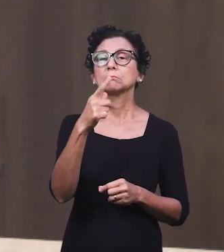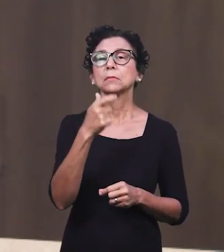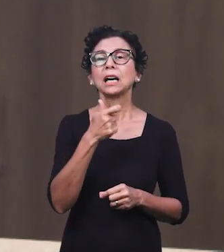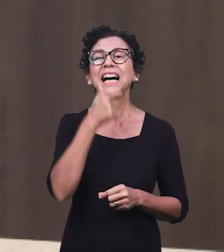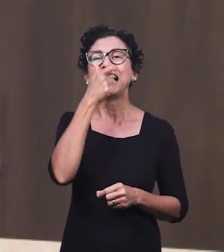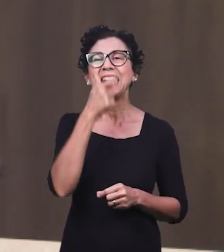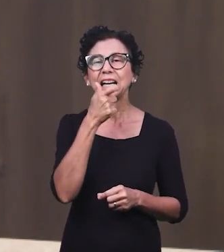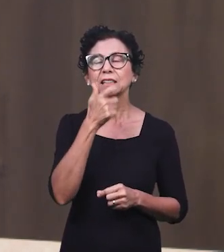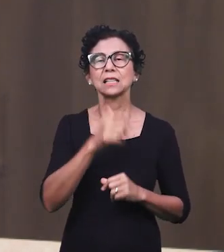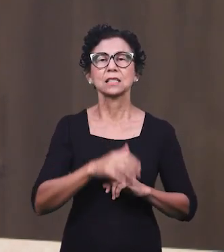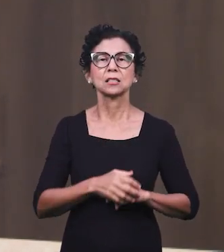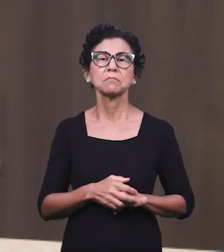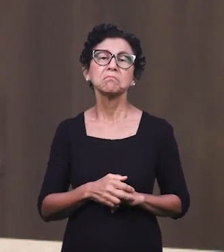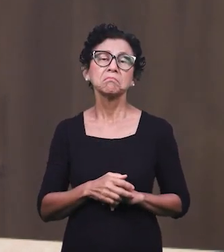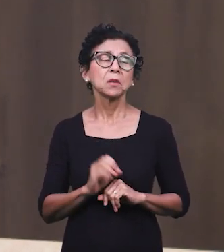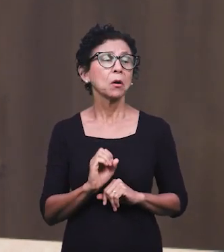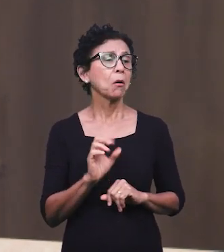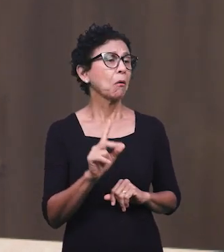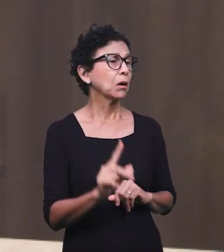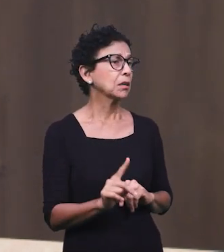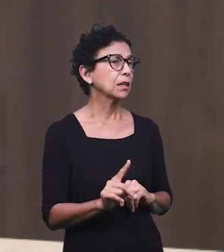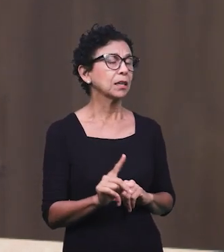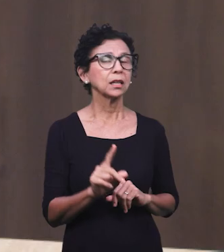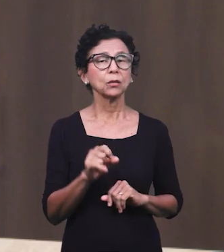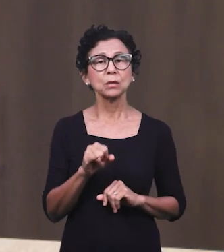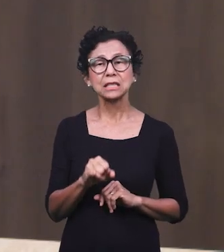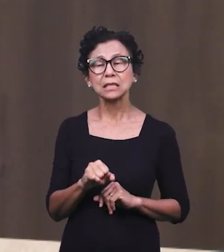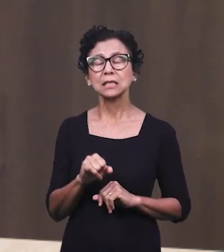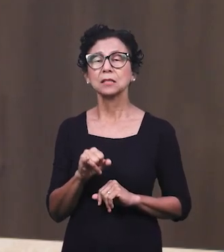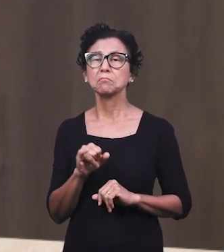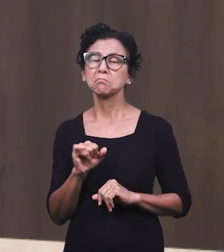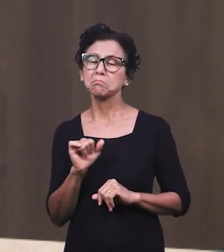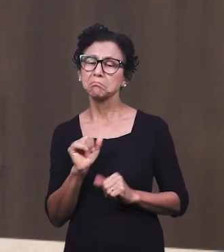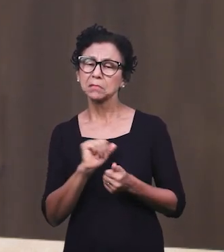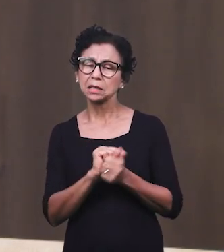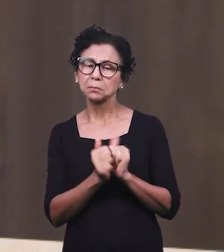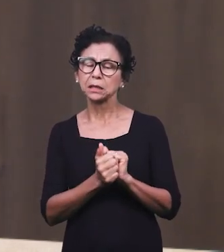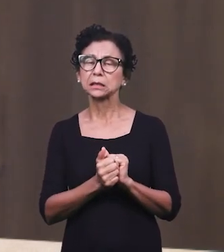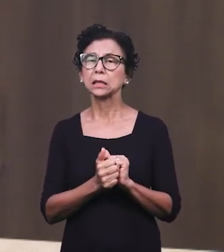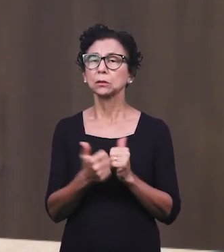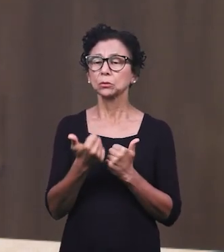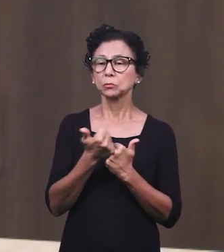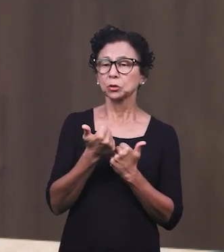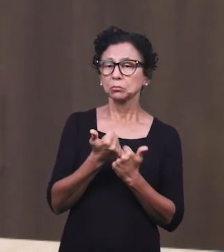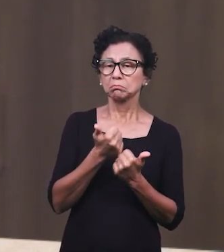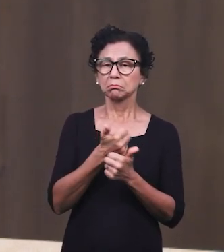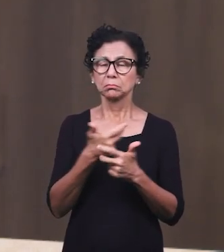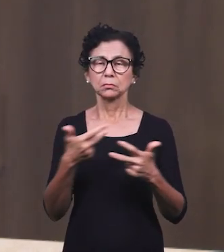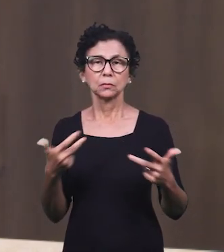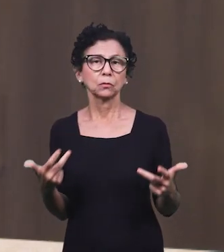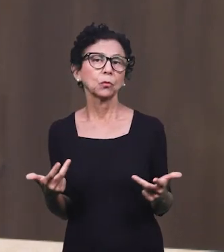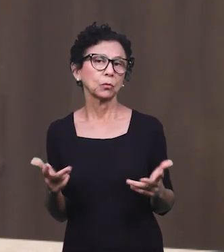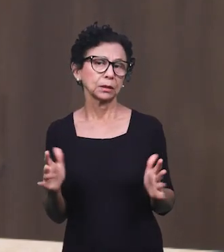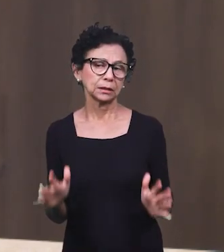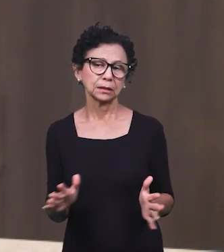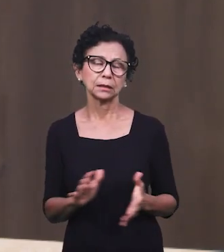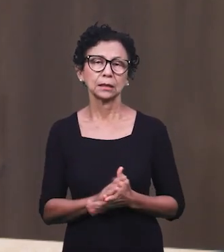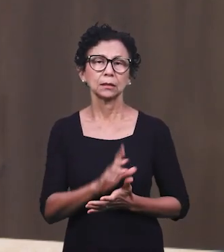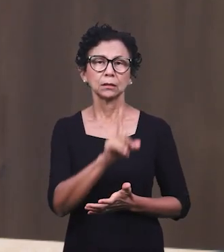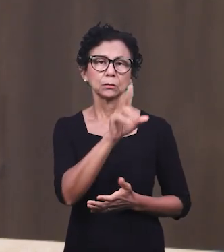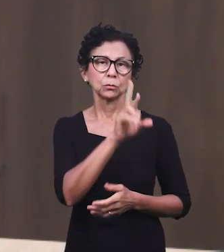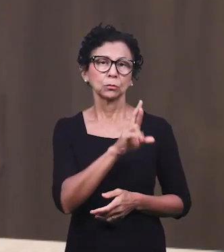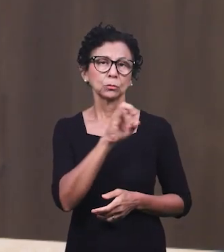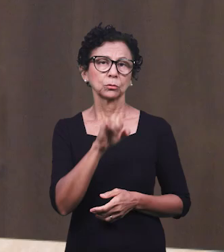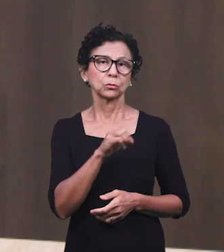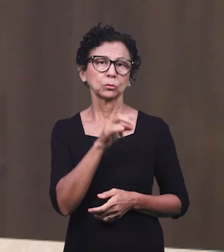prótese dentária que você está usando, se ele disser que está ok, ou se vai ser preciso alguma adaptação ou substituição, como o Dr.